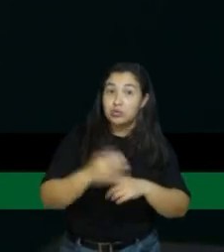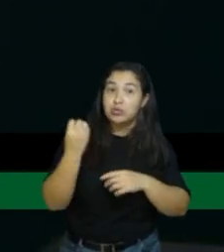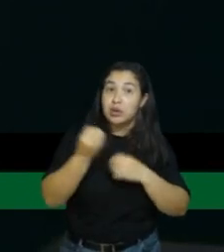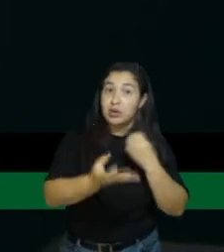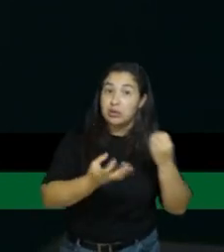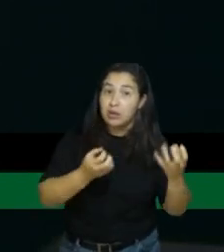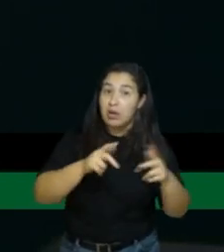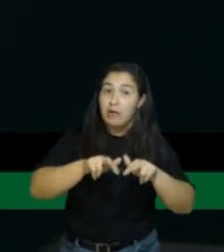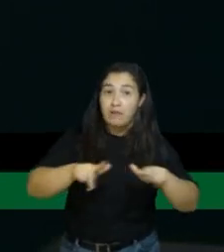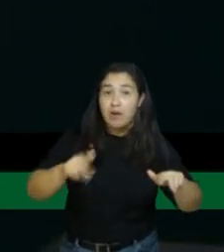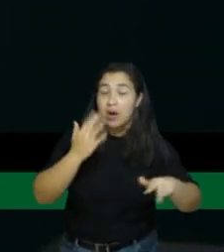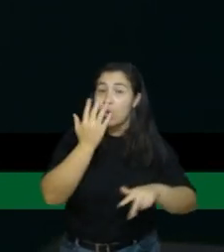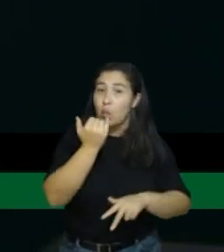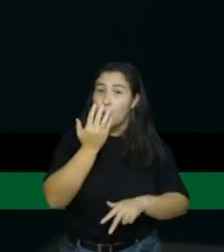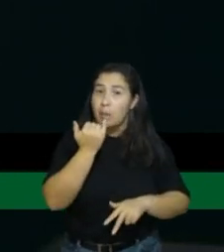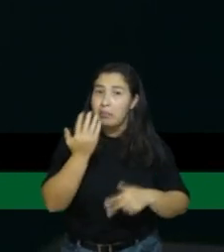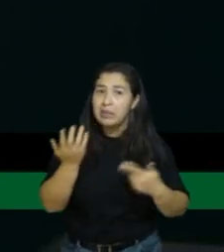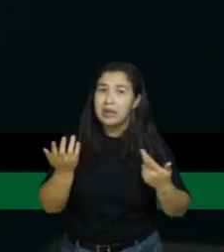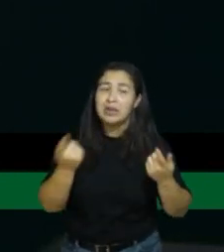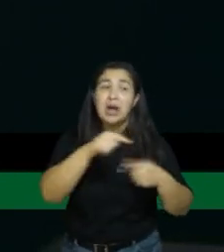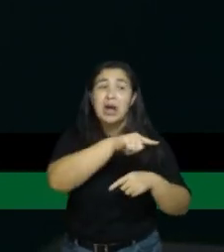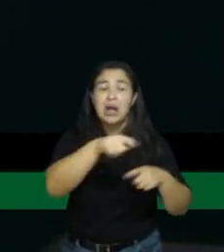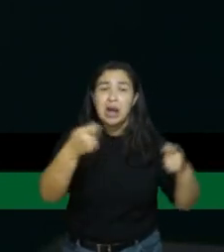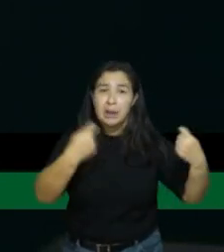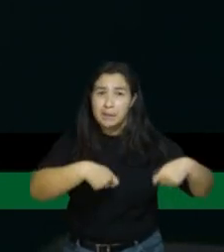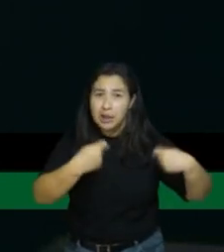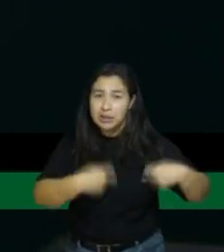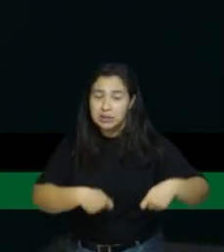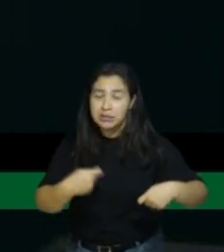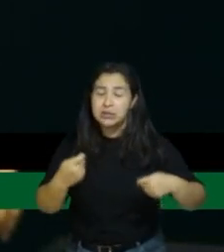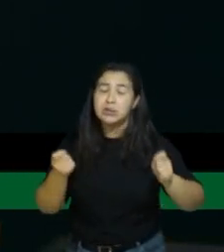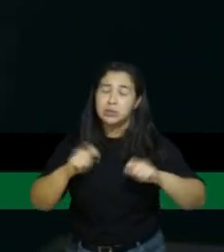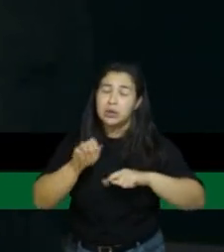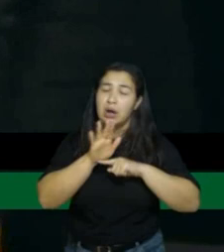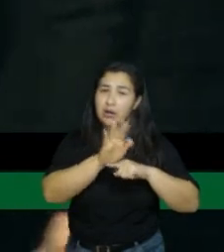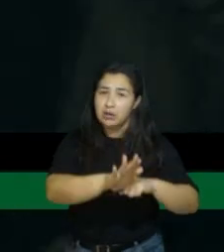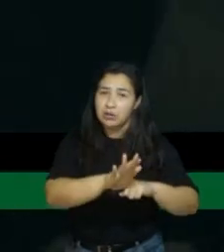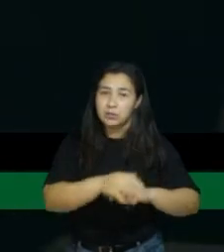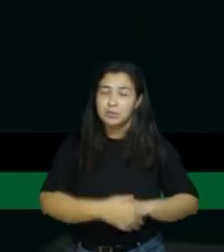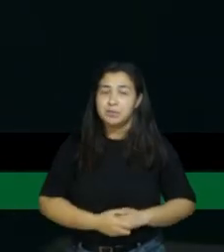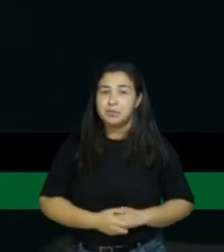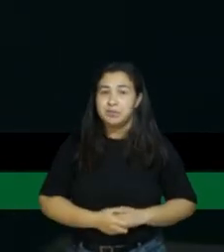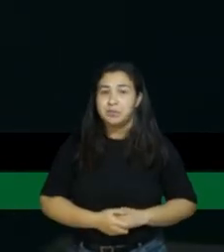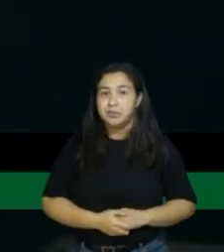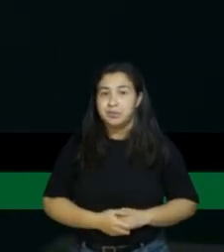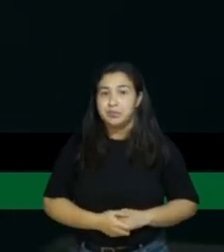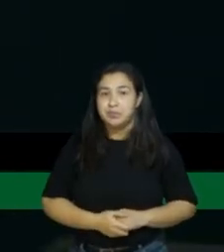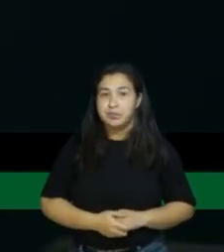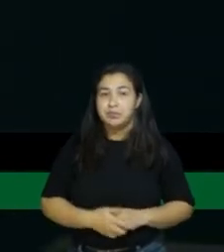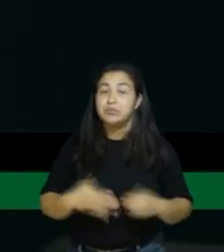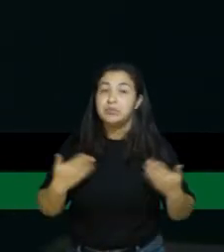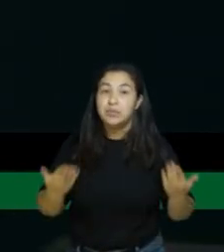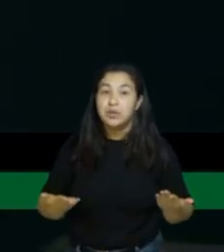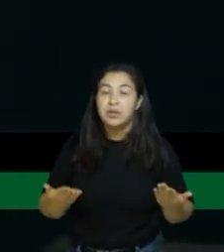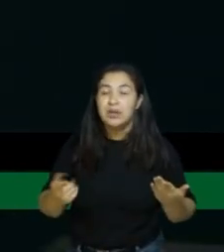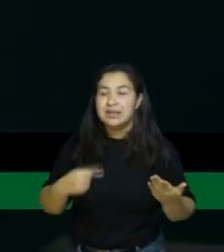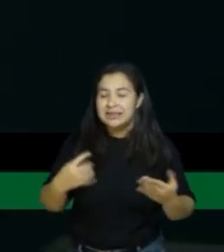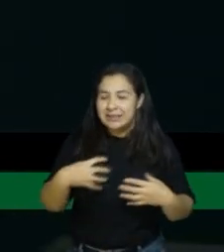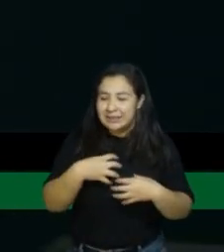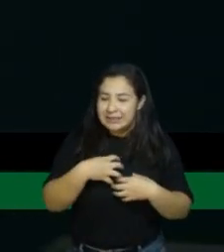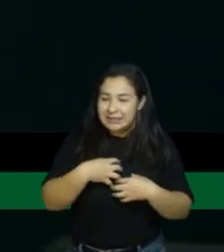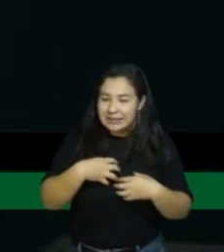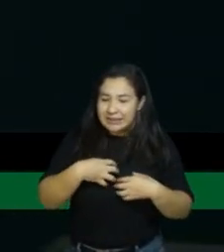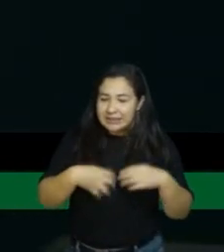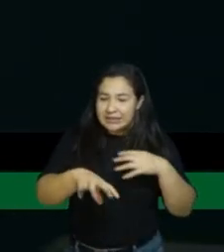algumas alimentos algumas eh demandas lá para pro Rio Grande do Sul para para ajudar de alguma maneira então estamos muitos eh